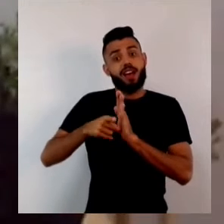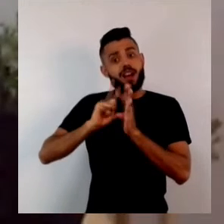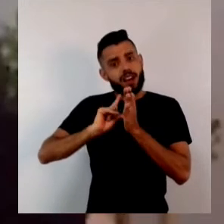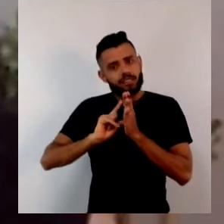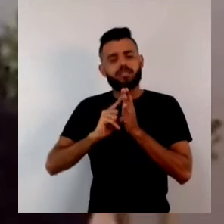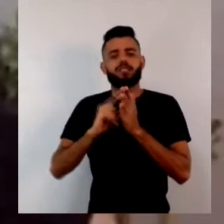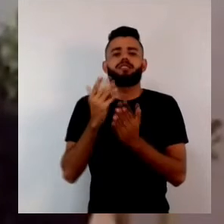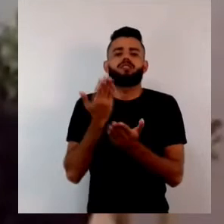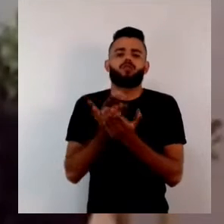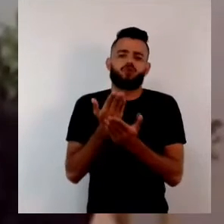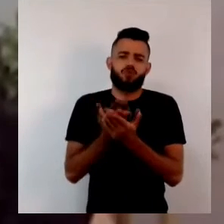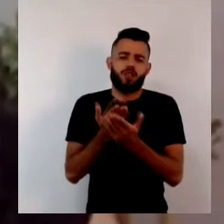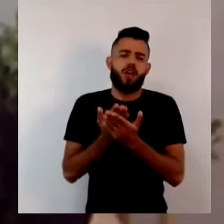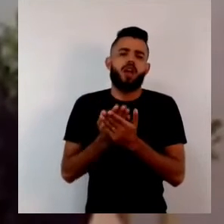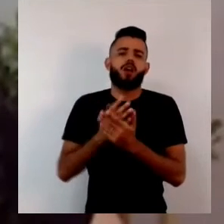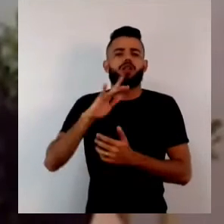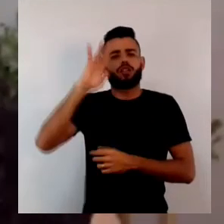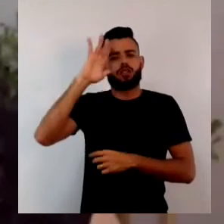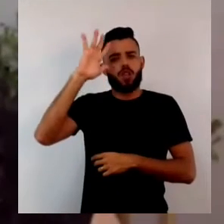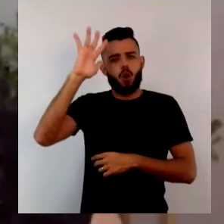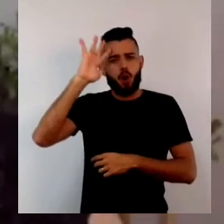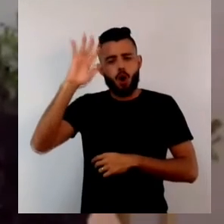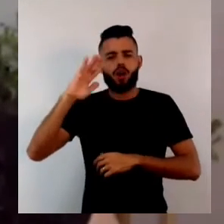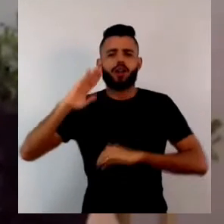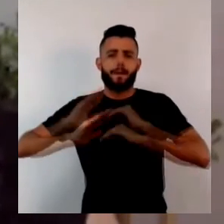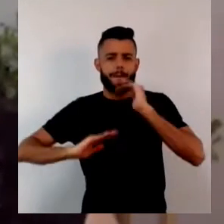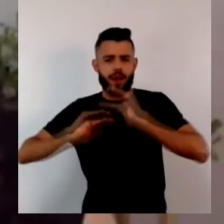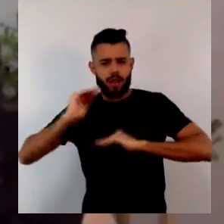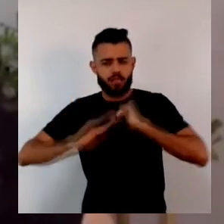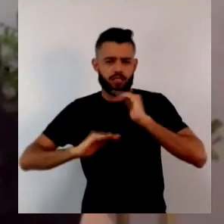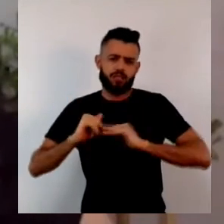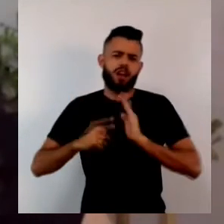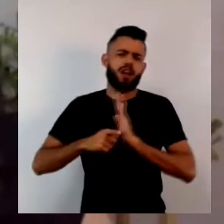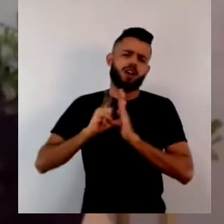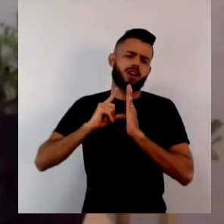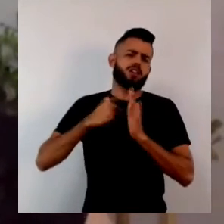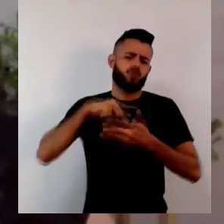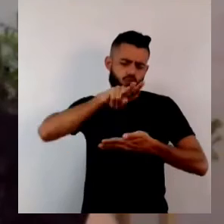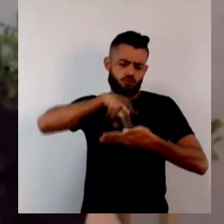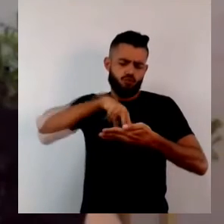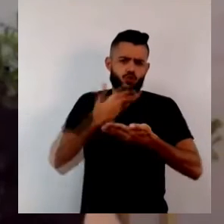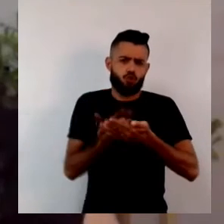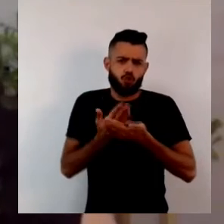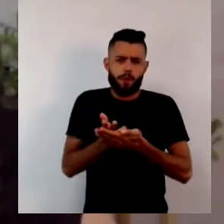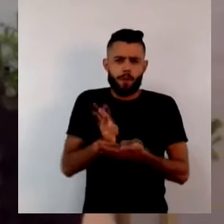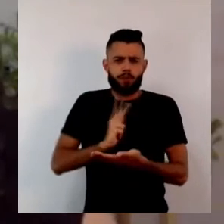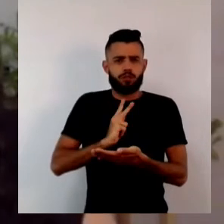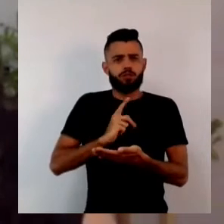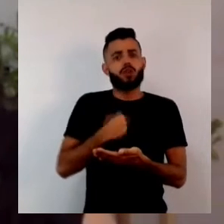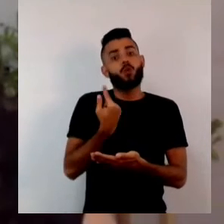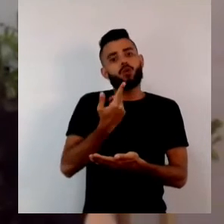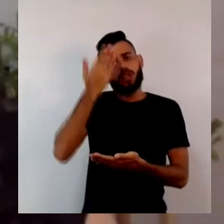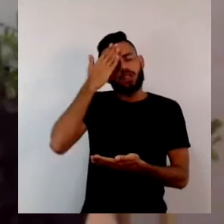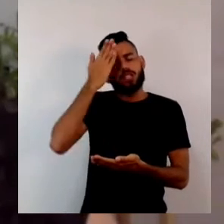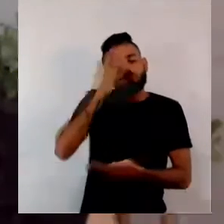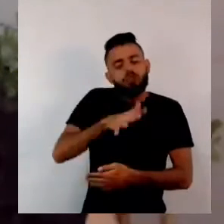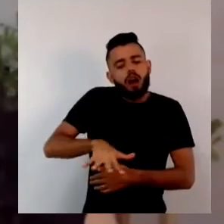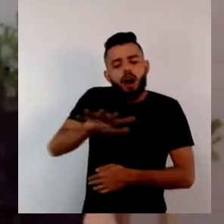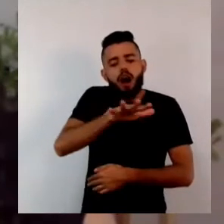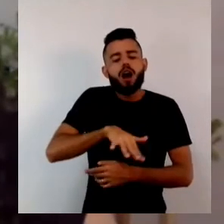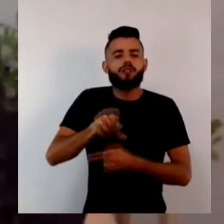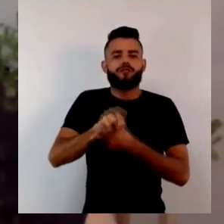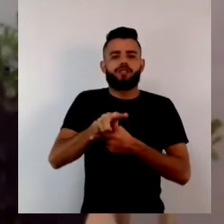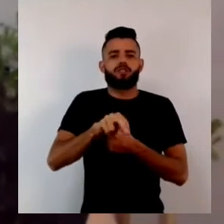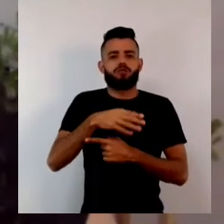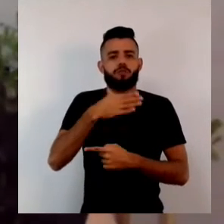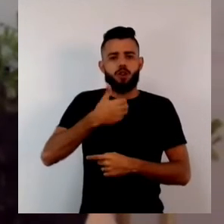teóricas quanto práticas, que me levariam a compreender melhor o mundo dos vírus. Então, assim, eu lembro que era um livro fininho, a